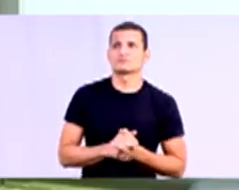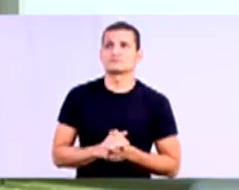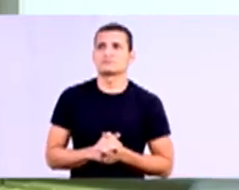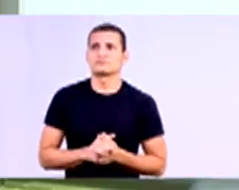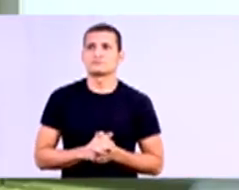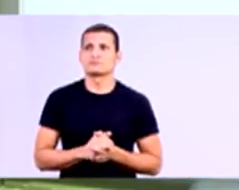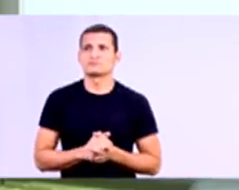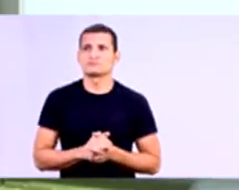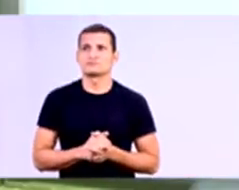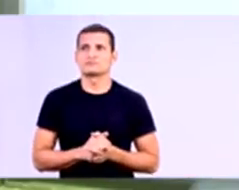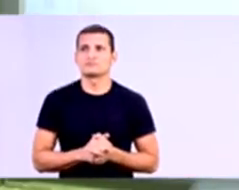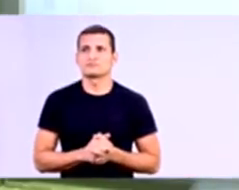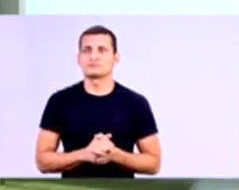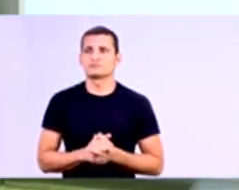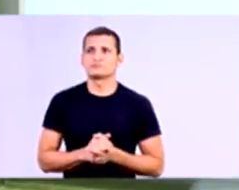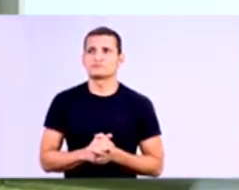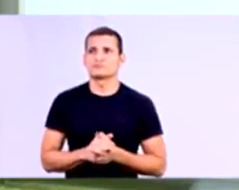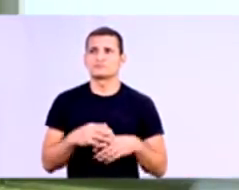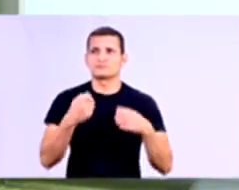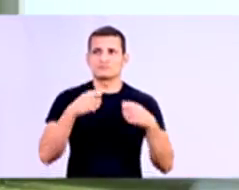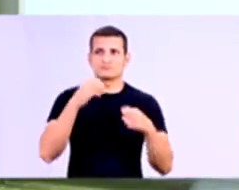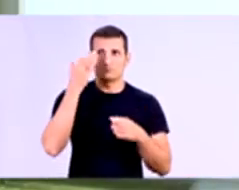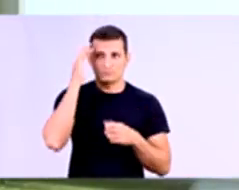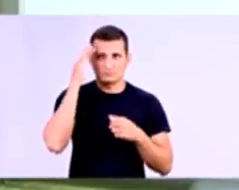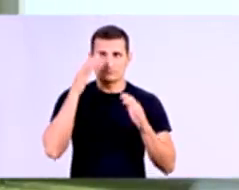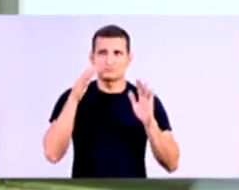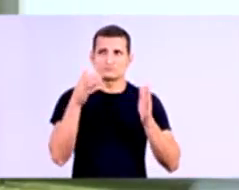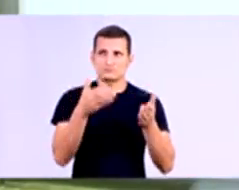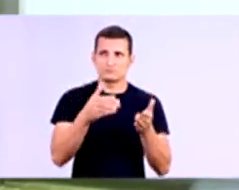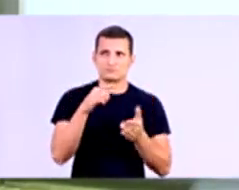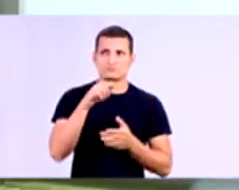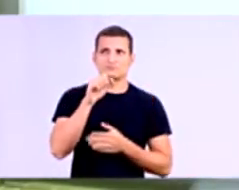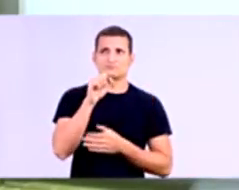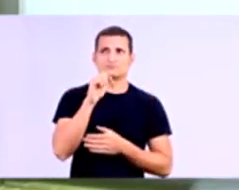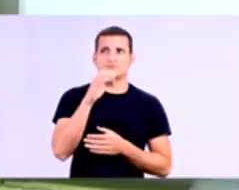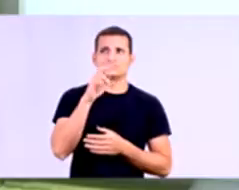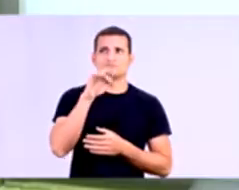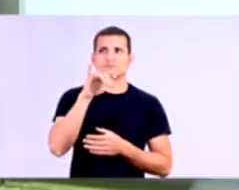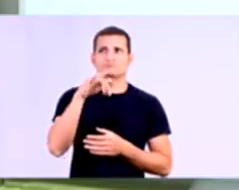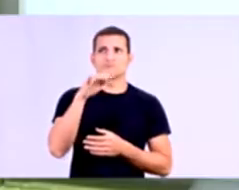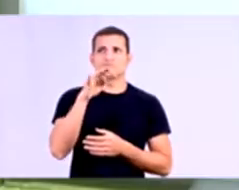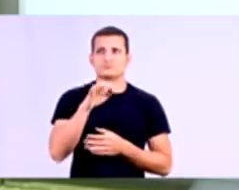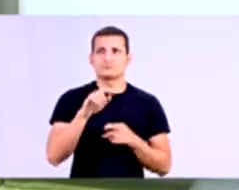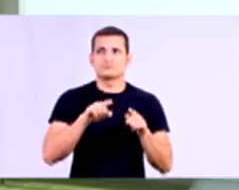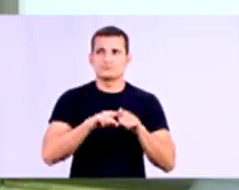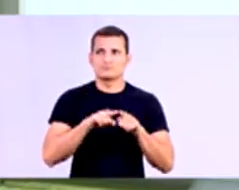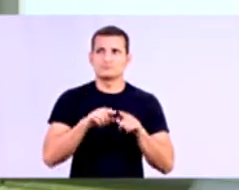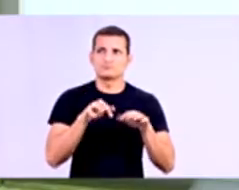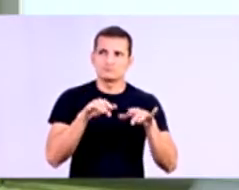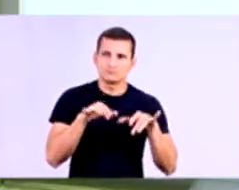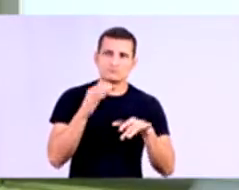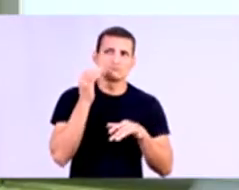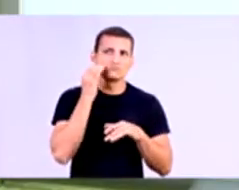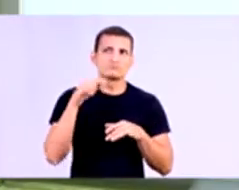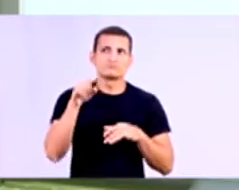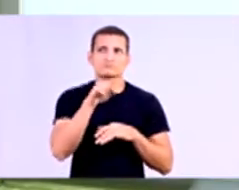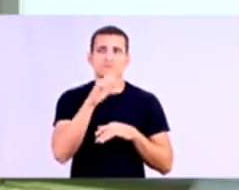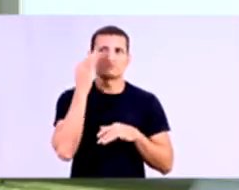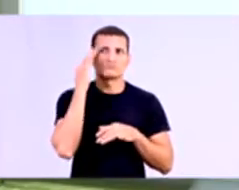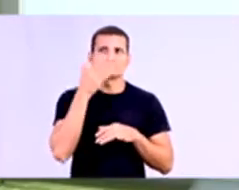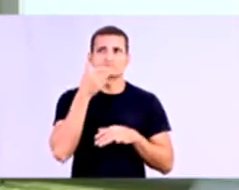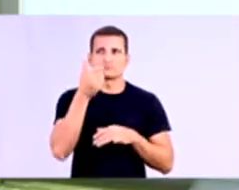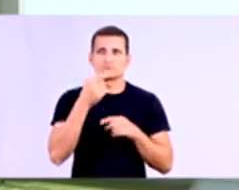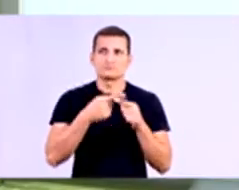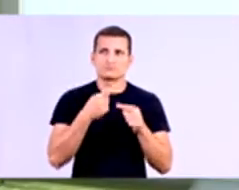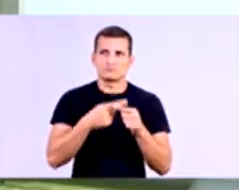mercado. Então, precisaria entender especificamente esse script e até executar esse script para vocês entenderem melhor. Por